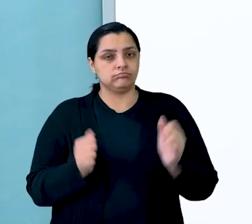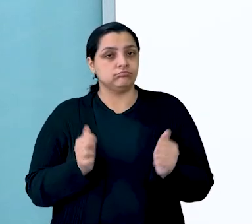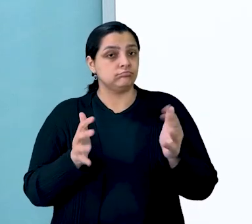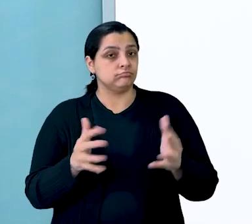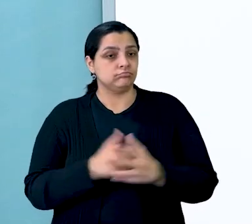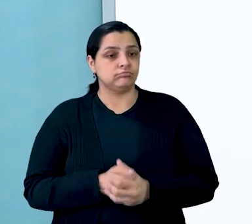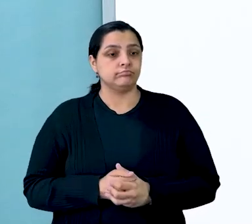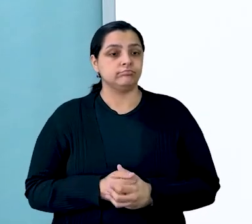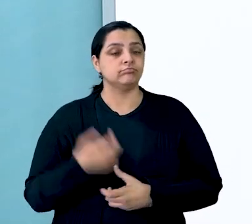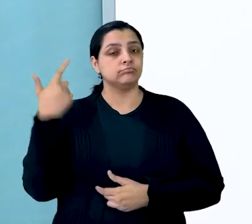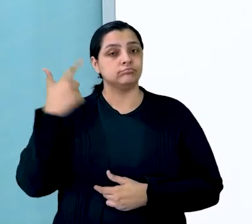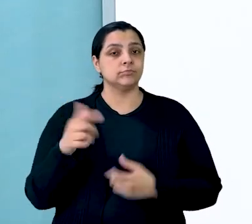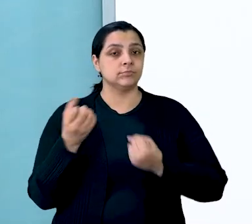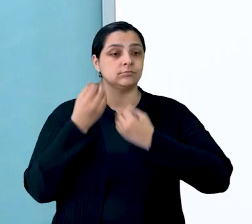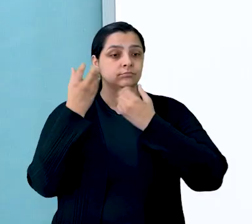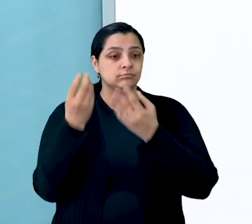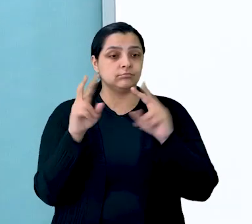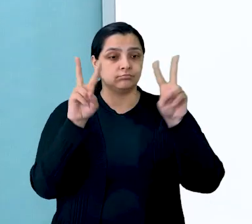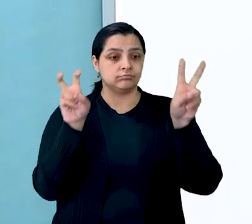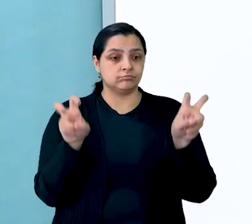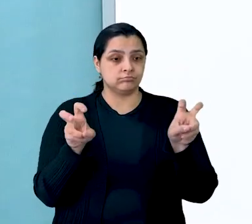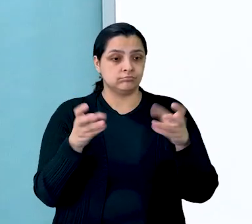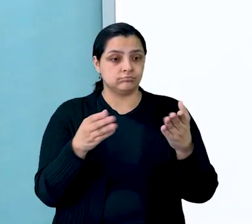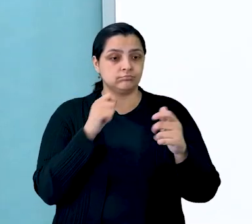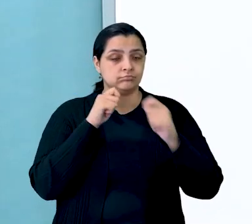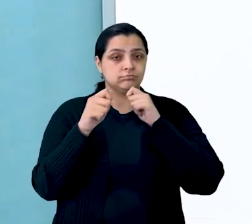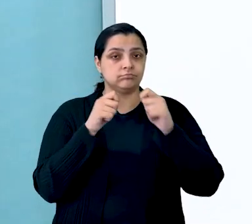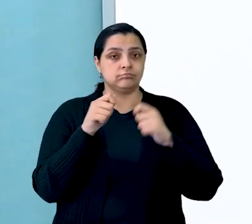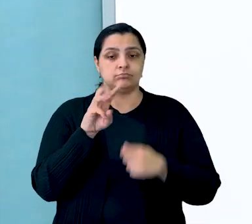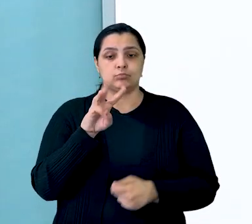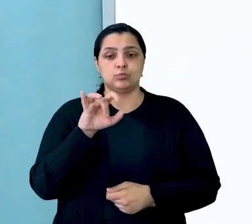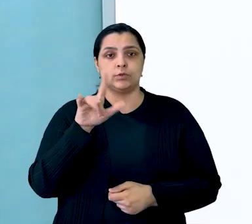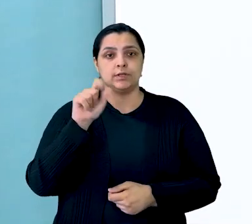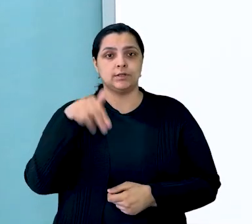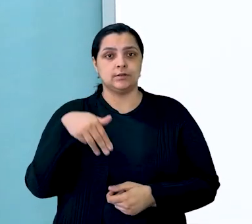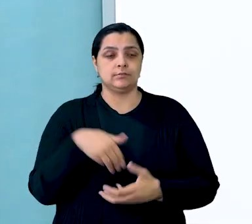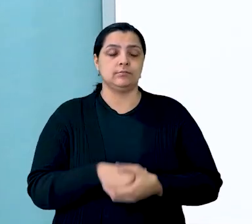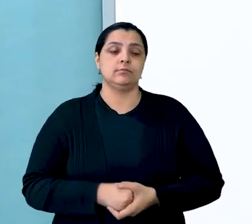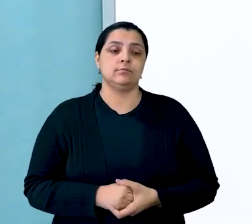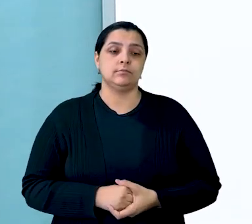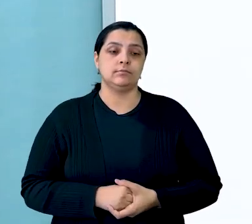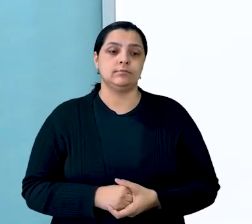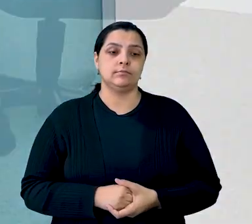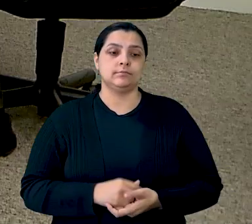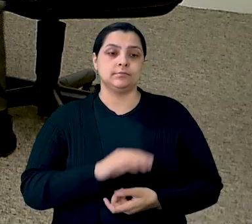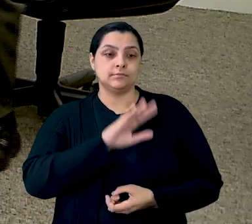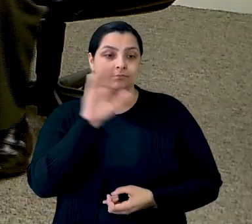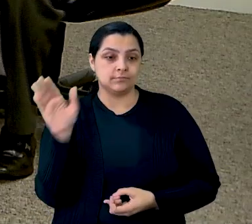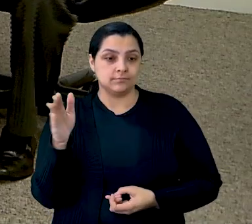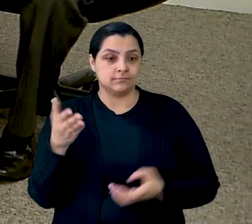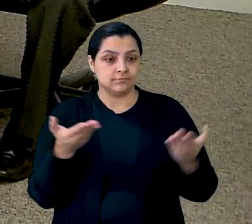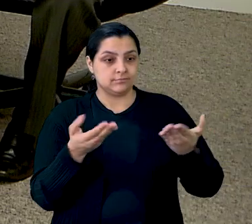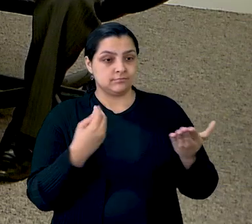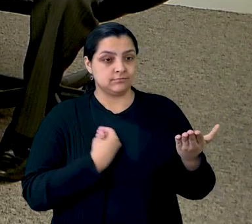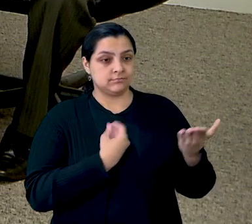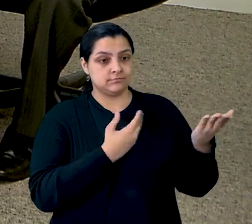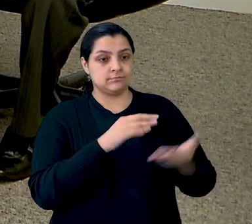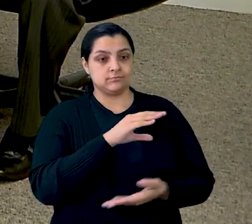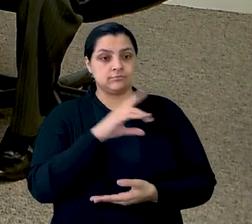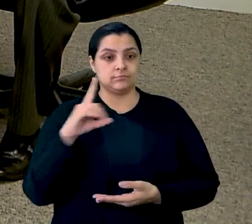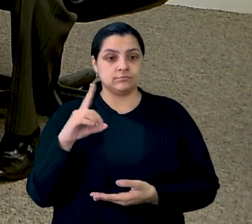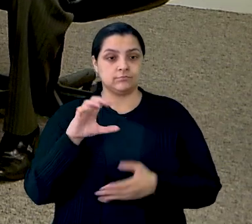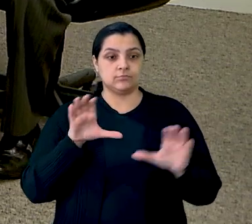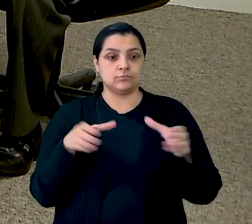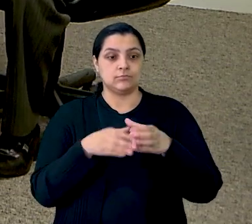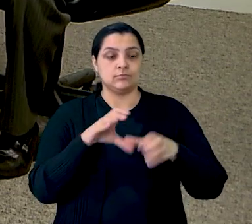série de ações. Você confere mais informações sobre a temática com o repórter William Nascimento. Olá, aqui comigo